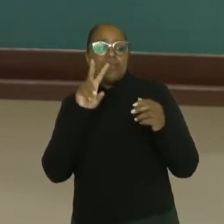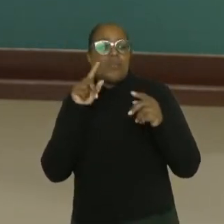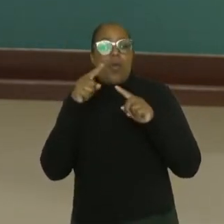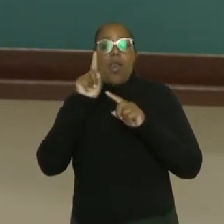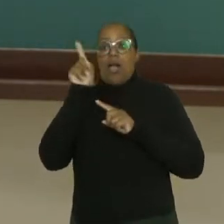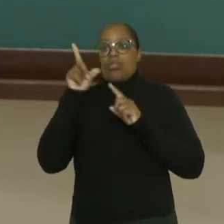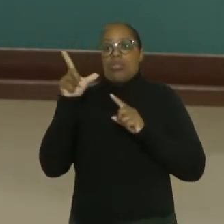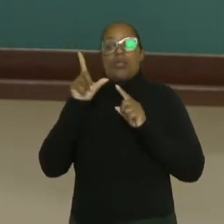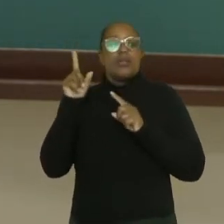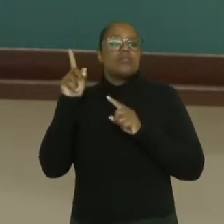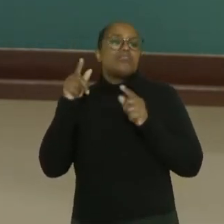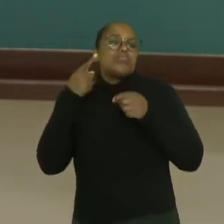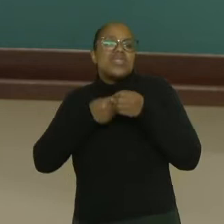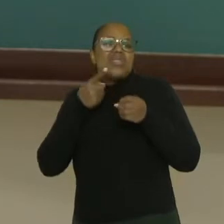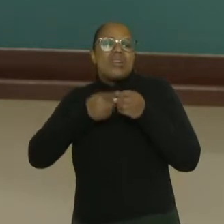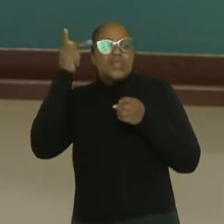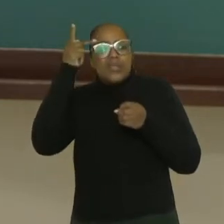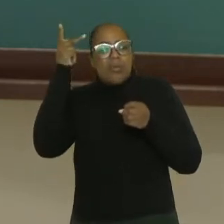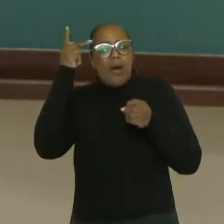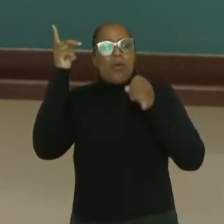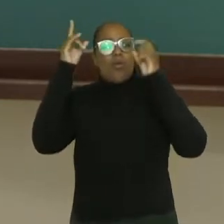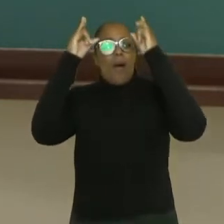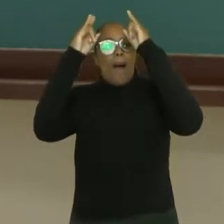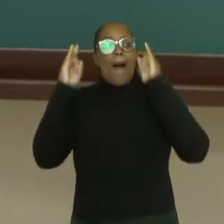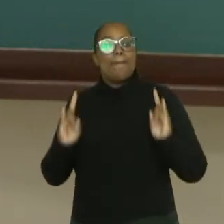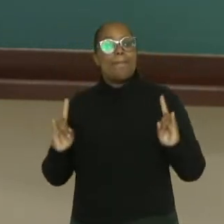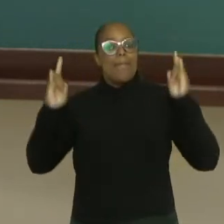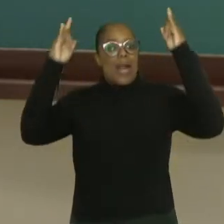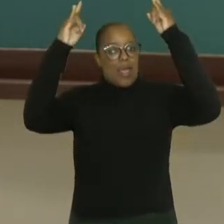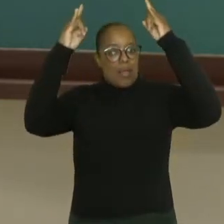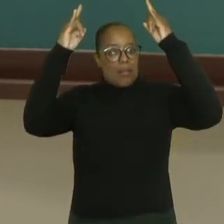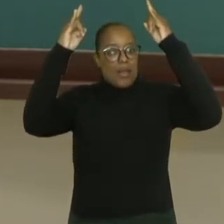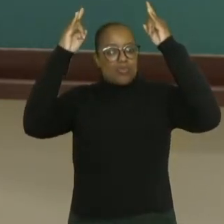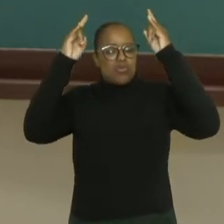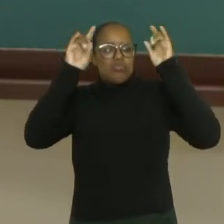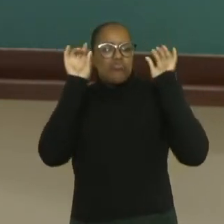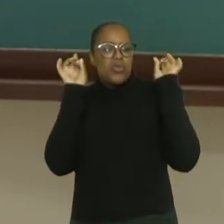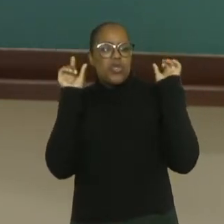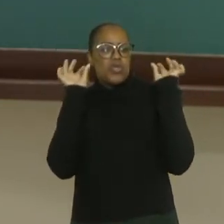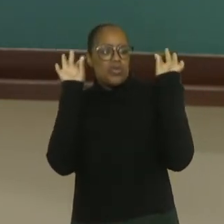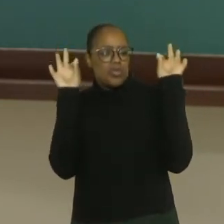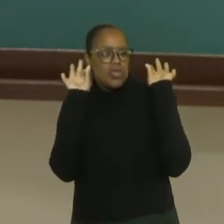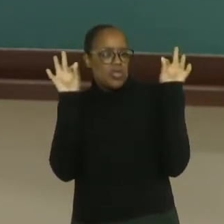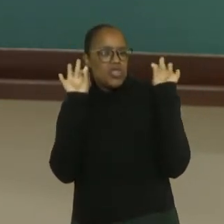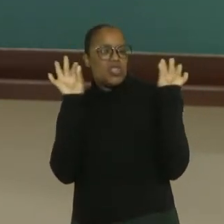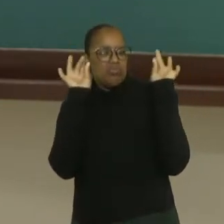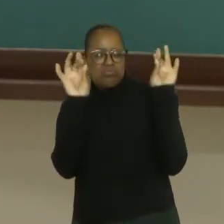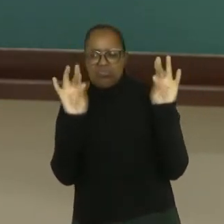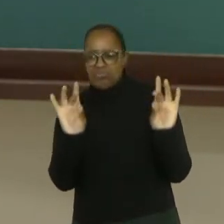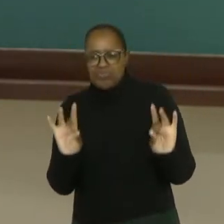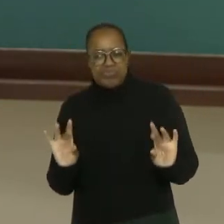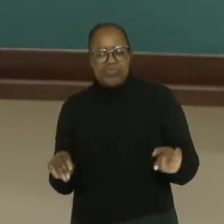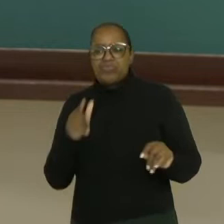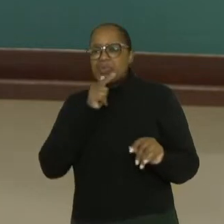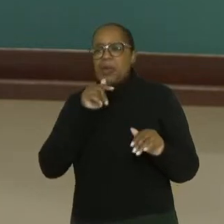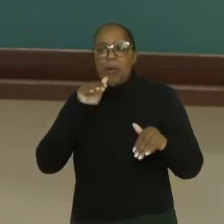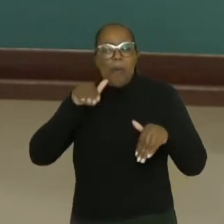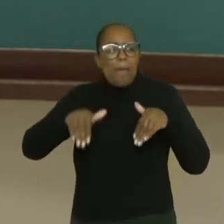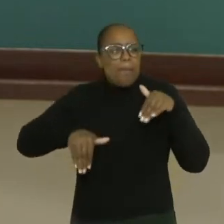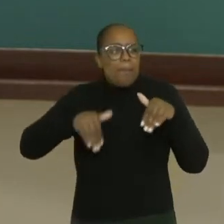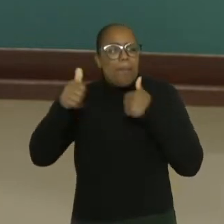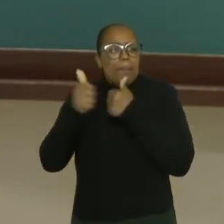super luxuoso e ao lado uma comunidade precária, né, em situações estruturais e econômicas